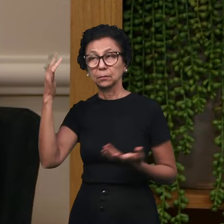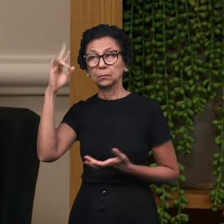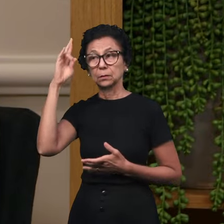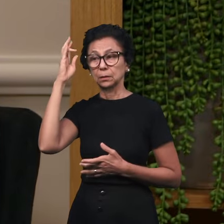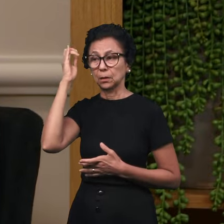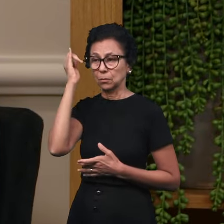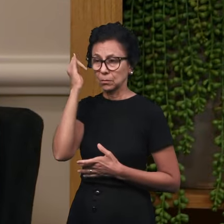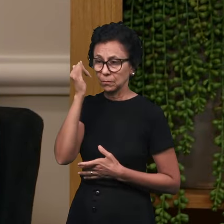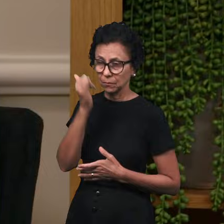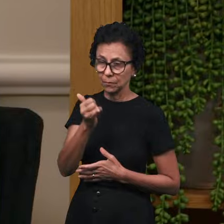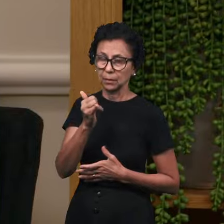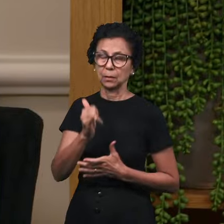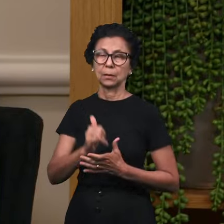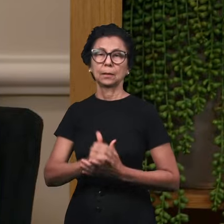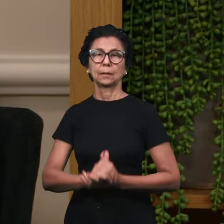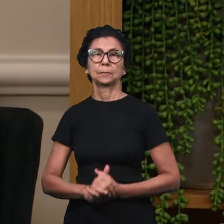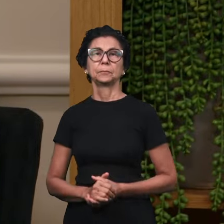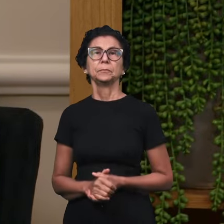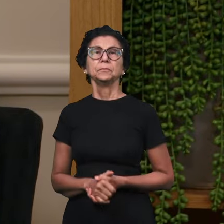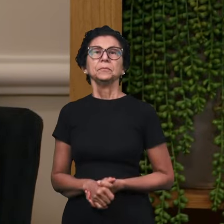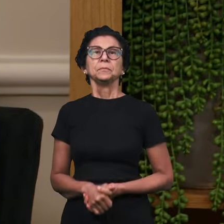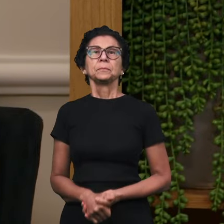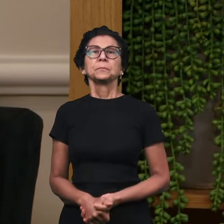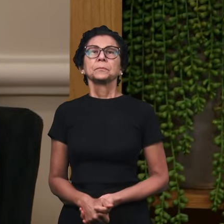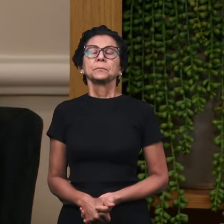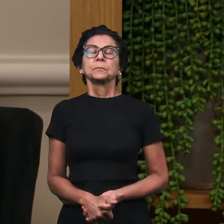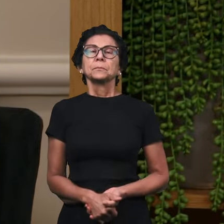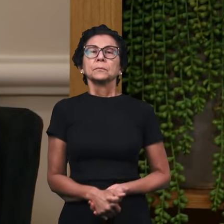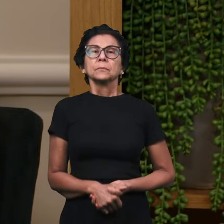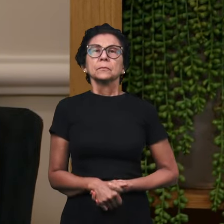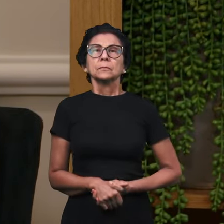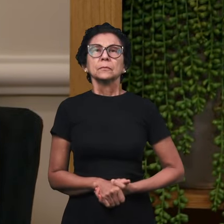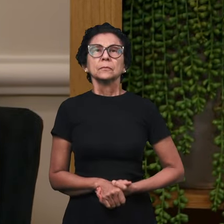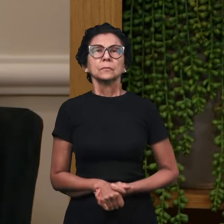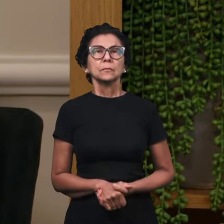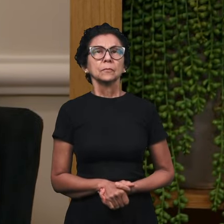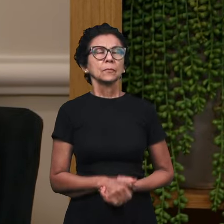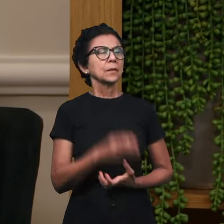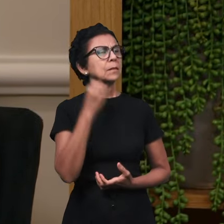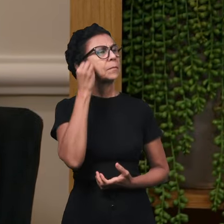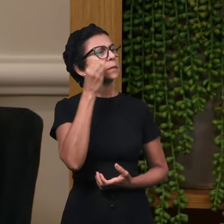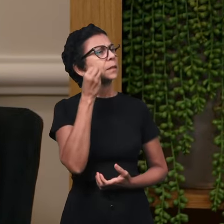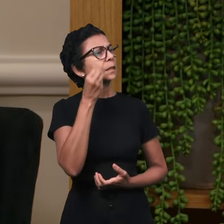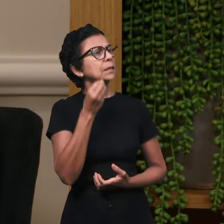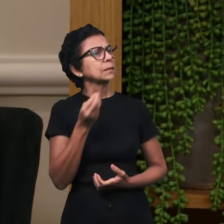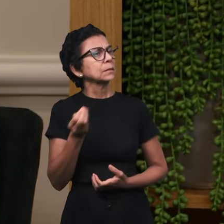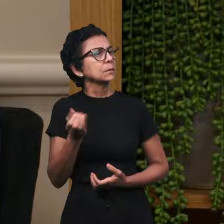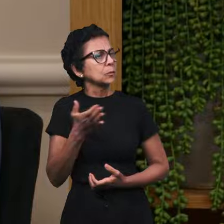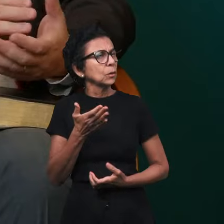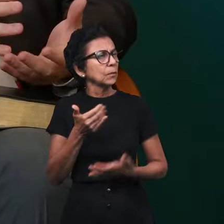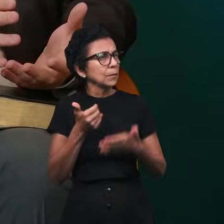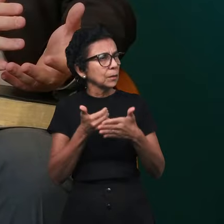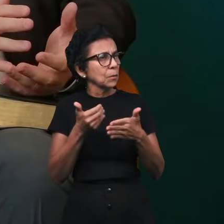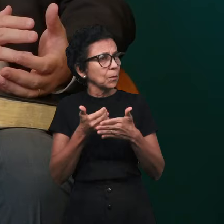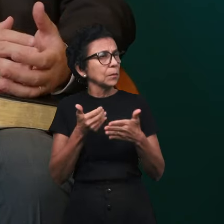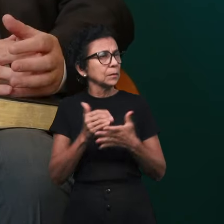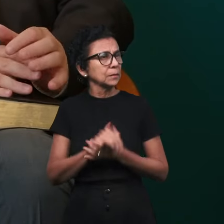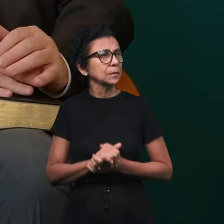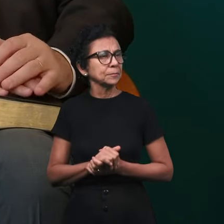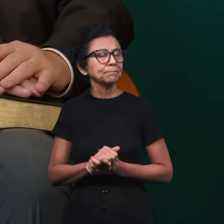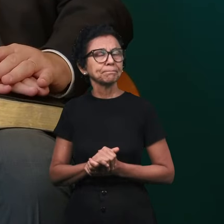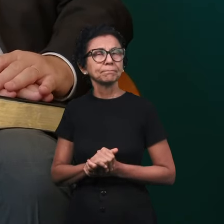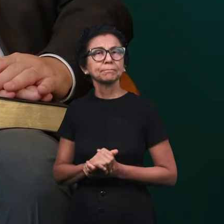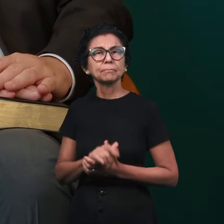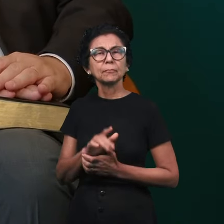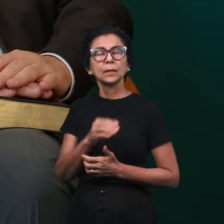se revelado de uma maneira maravilhosa. Eu gostaria de ouvir uma experiência, pastor Arley, recente. Nós tivemos uma